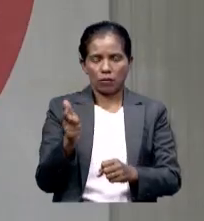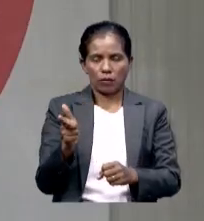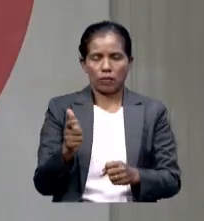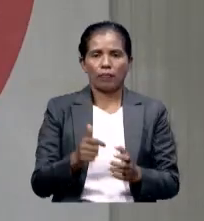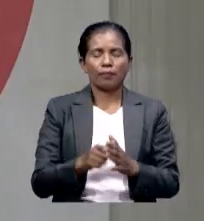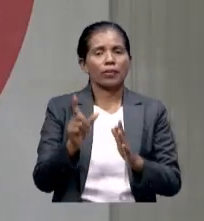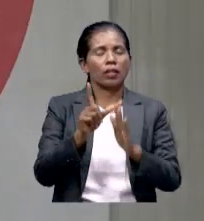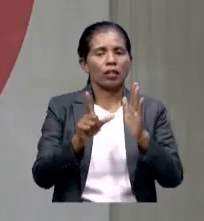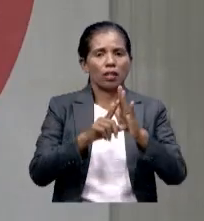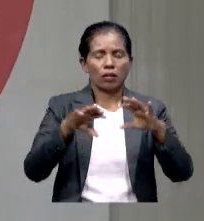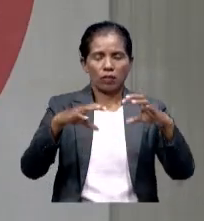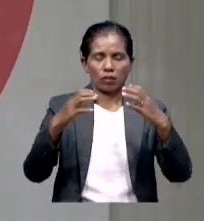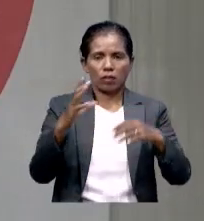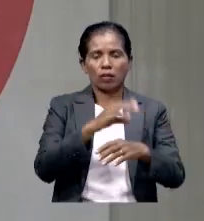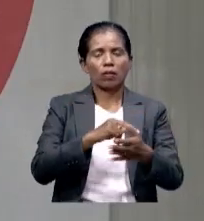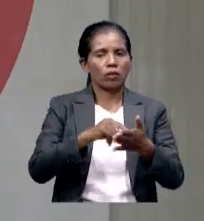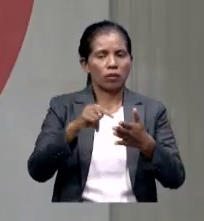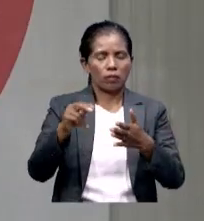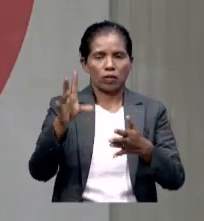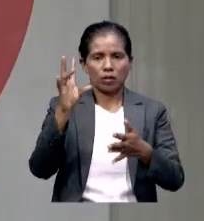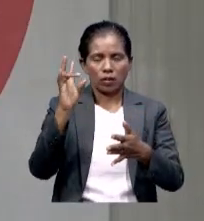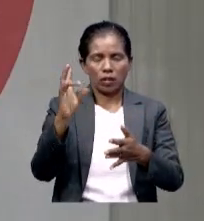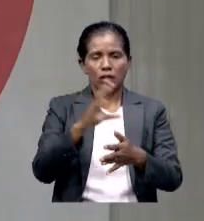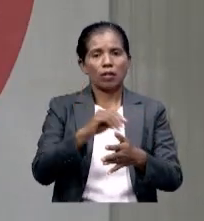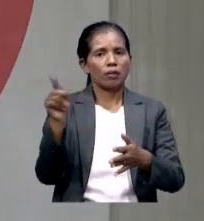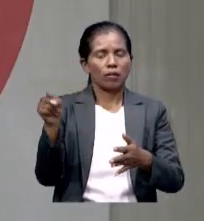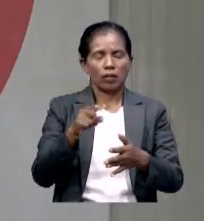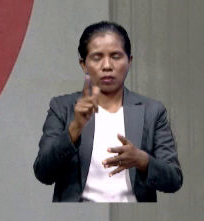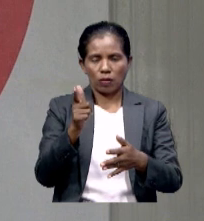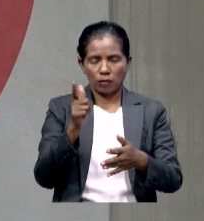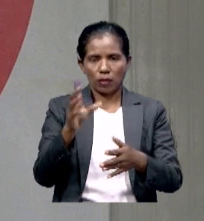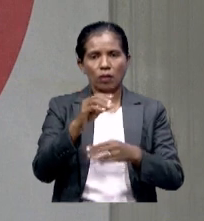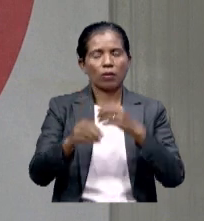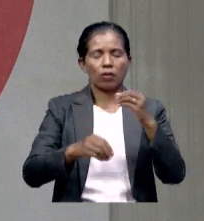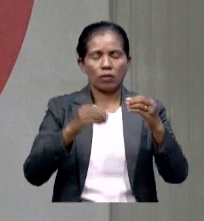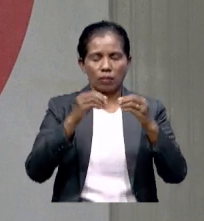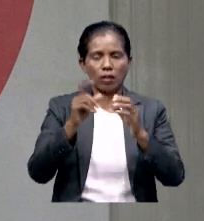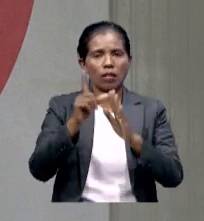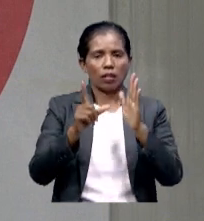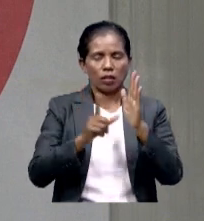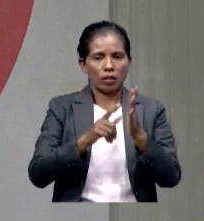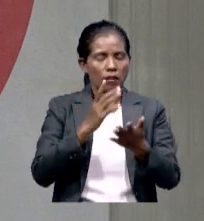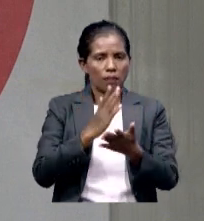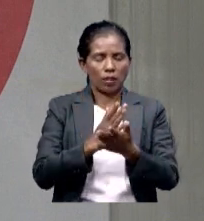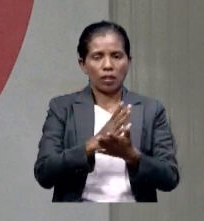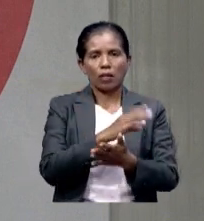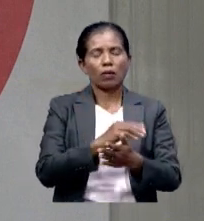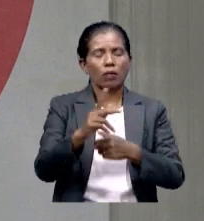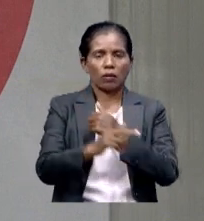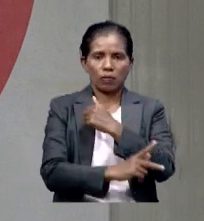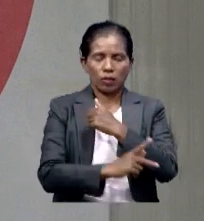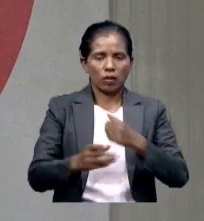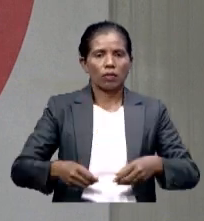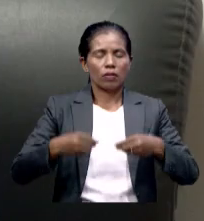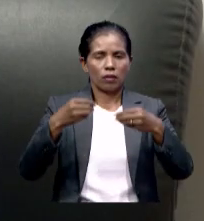Lei Komisau Antikorupsau numru hitu bara reung rua Ronulo konaba medida sira prevensau no kombate korupsau fo